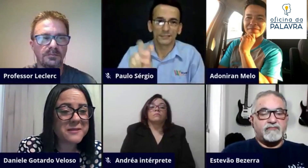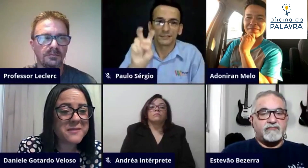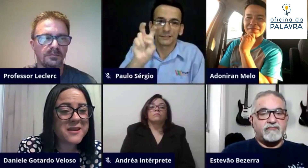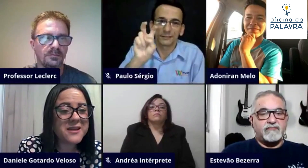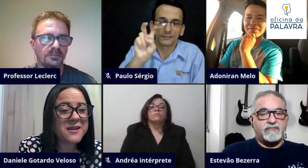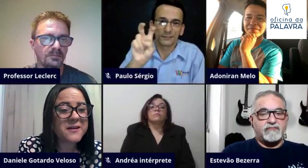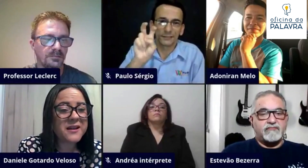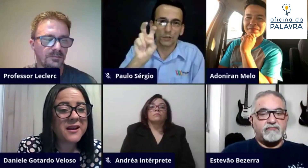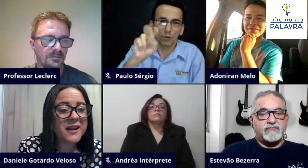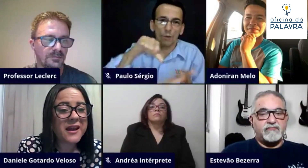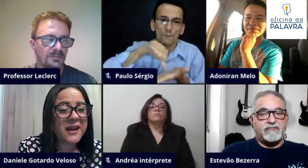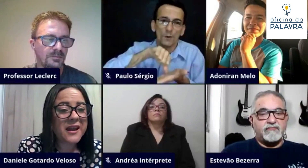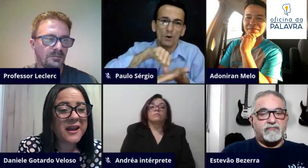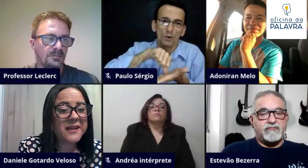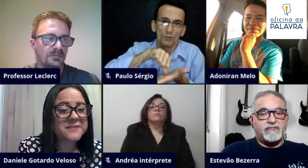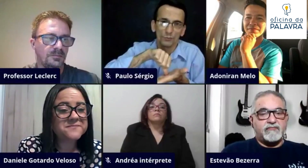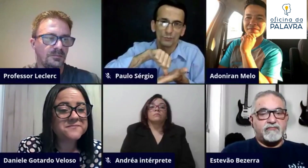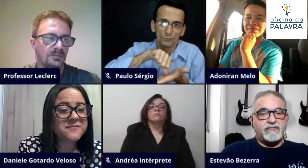de pandemia,